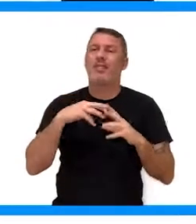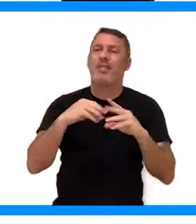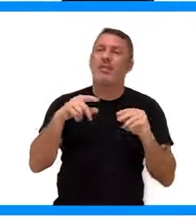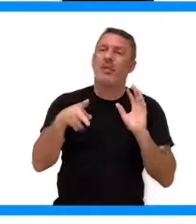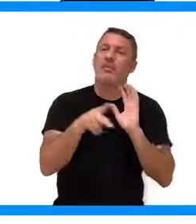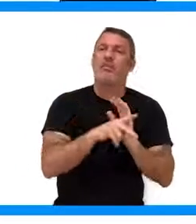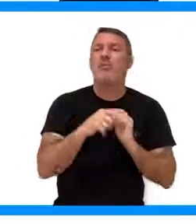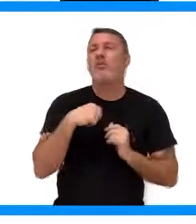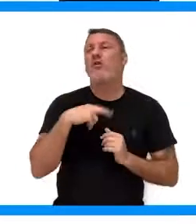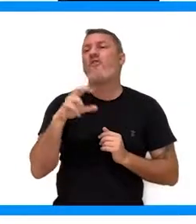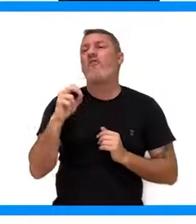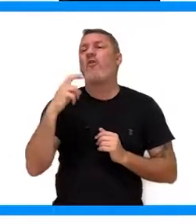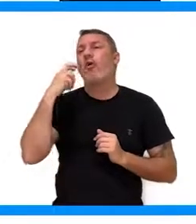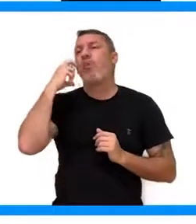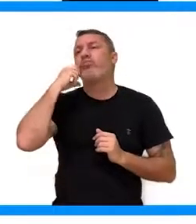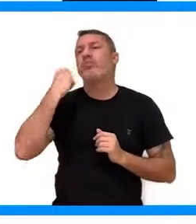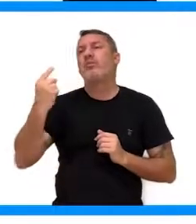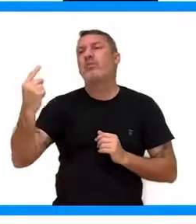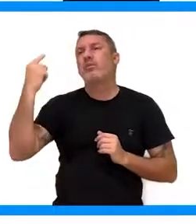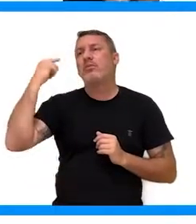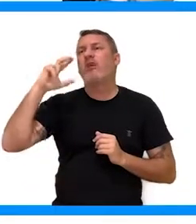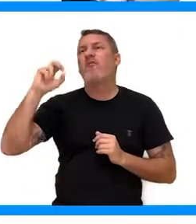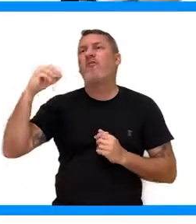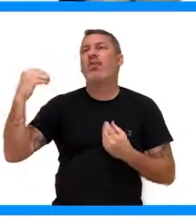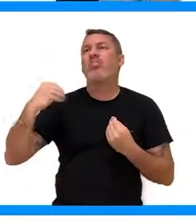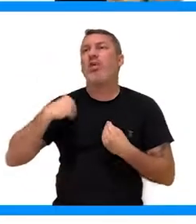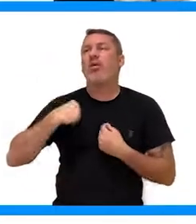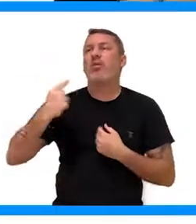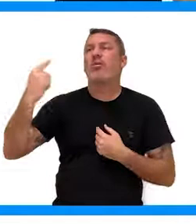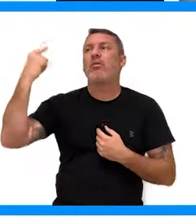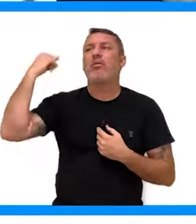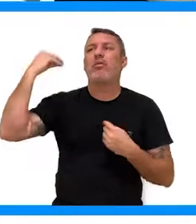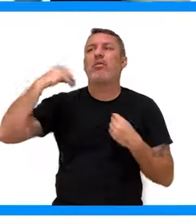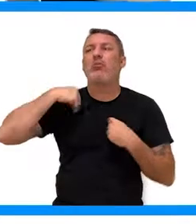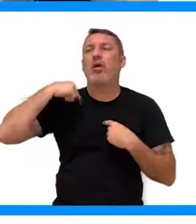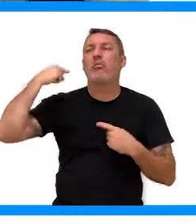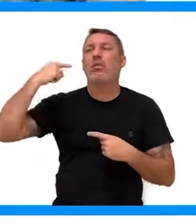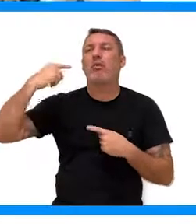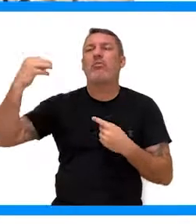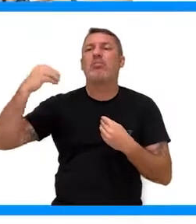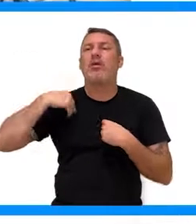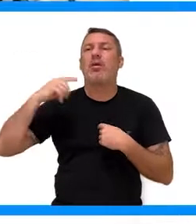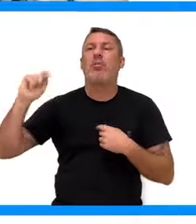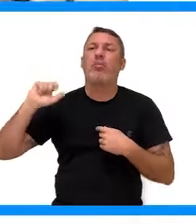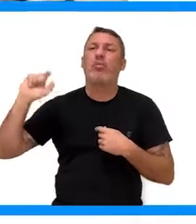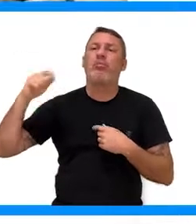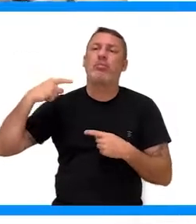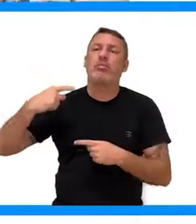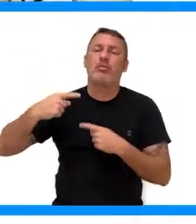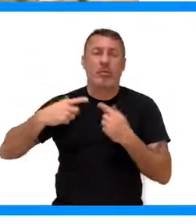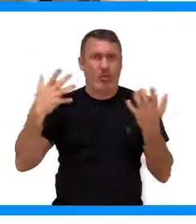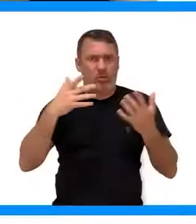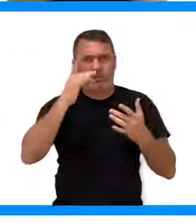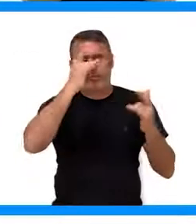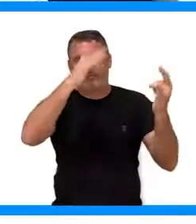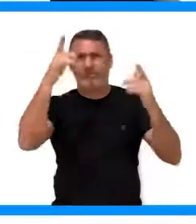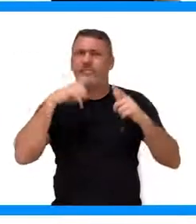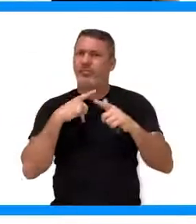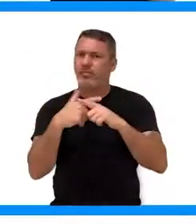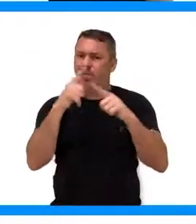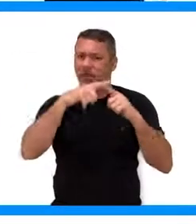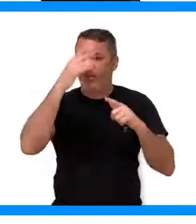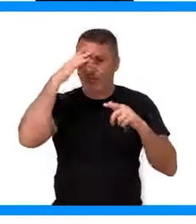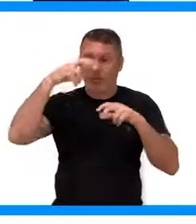do meu pai, do meu avô, do meu tataravô, e onde nós temos grandes conflitos, O campo